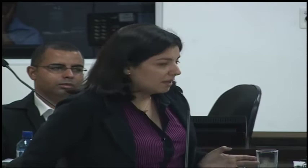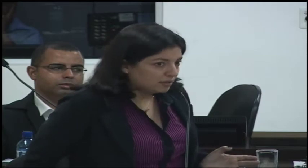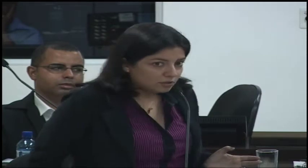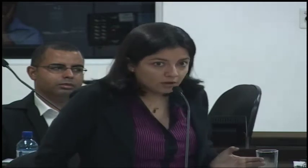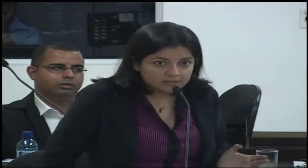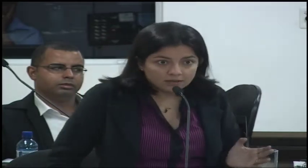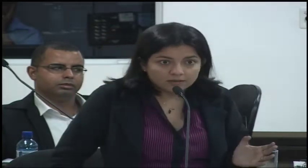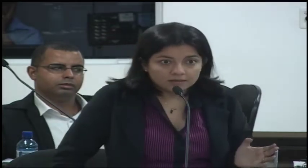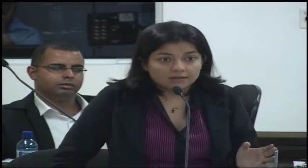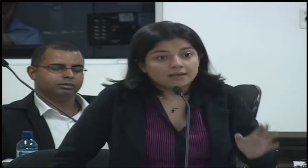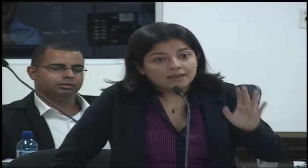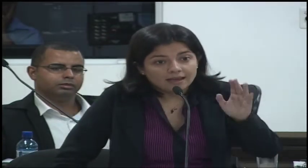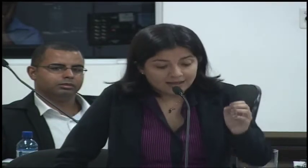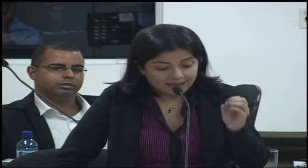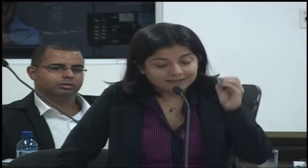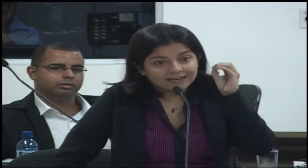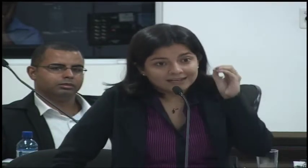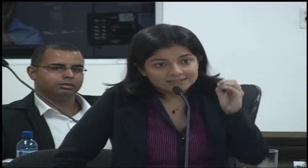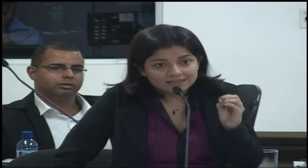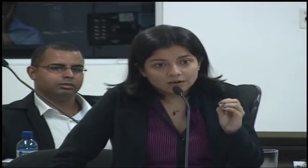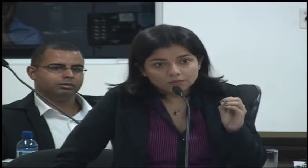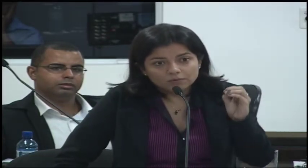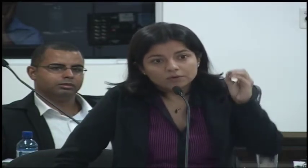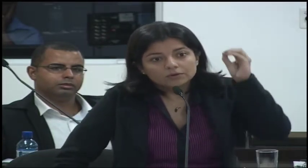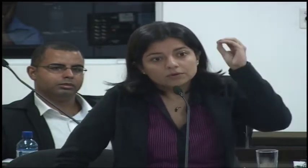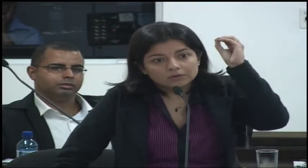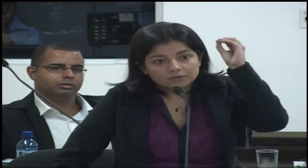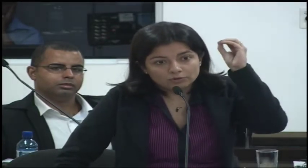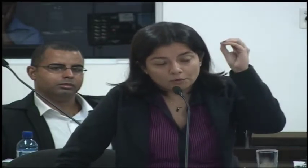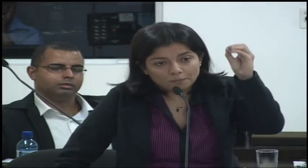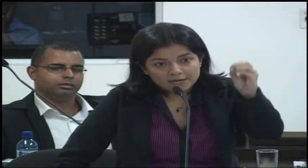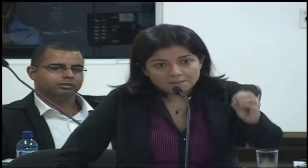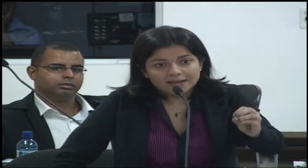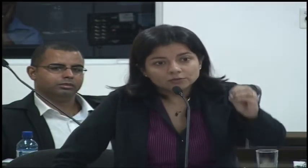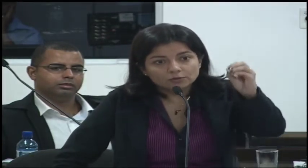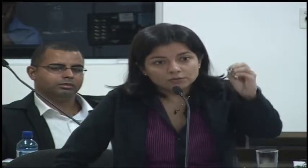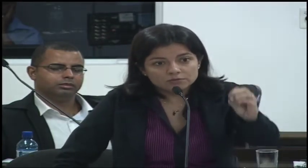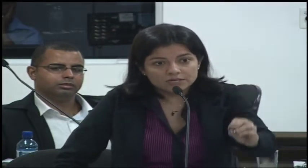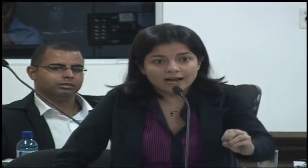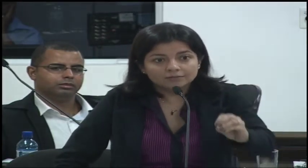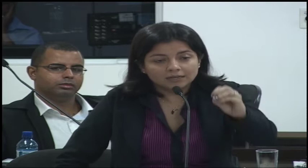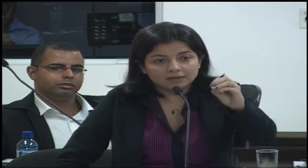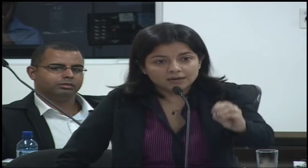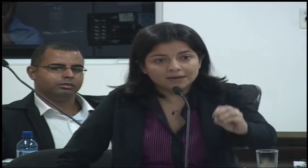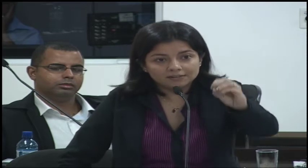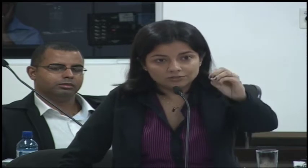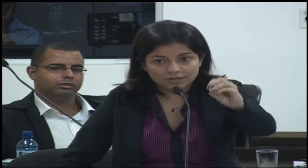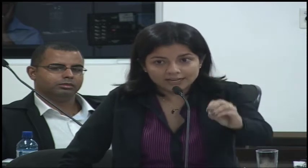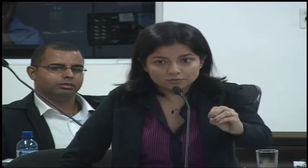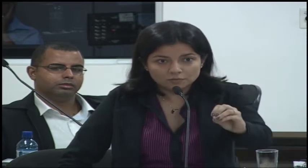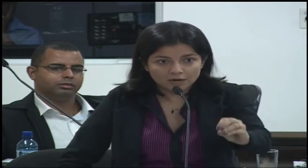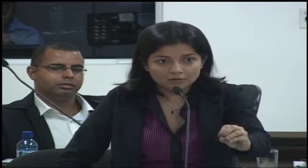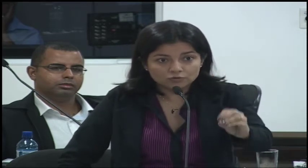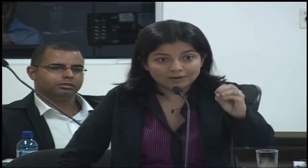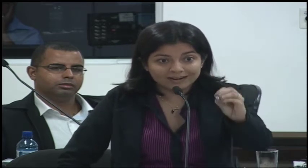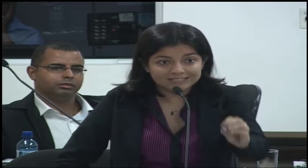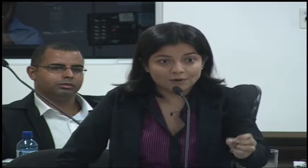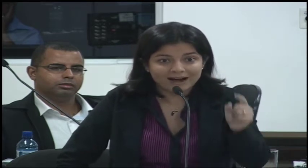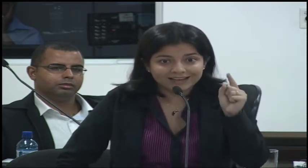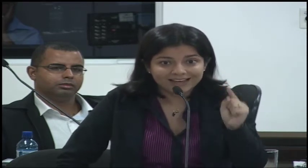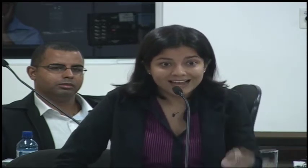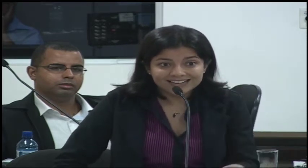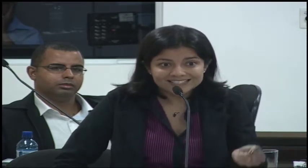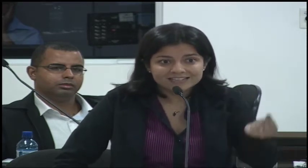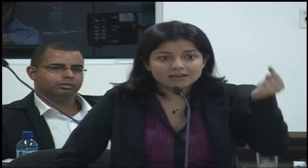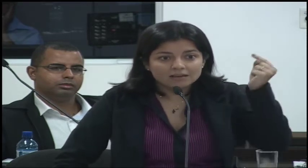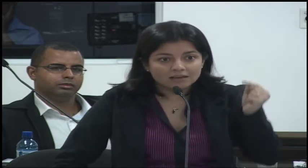nós da questão do acompanhamento do enunciado da câmara de direitos humanos com relação